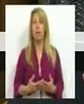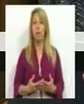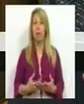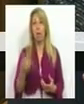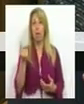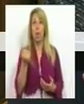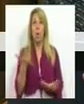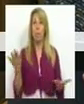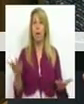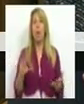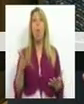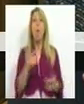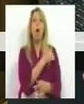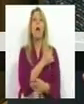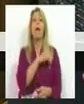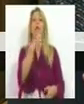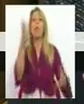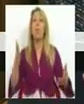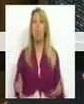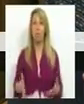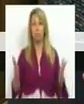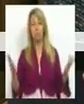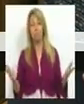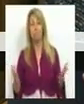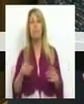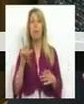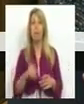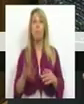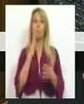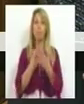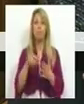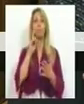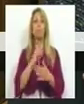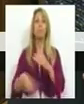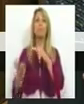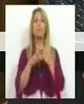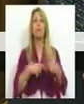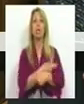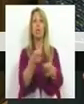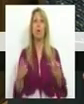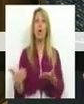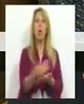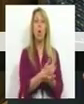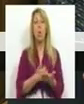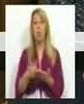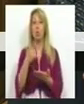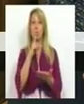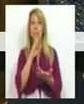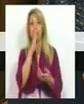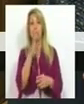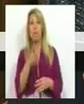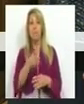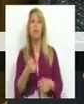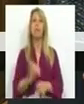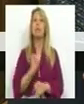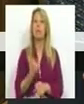condição económica e do local onde vivam, bem como garantir a equidade na distribuição dos recursos e na utilização dos serviços. E compete